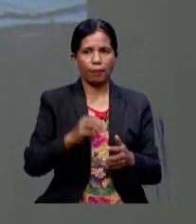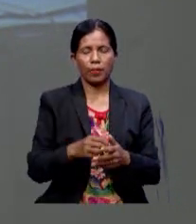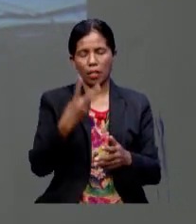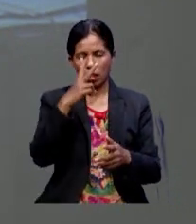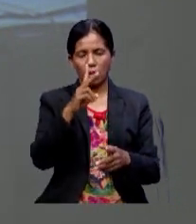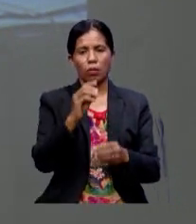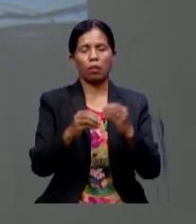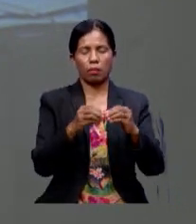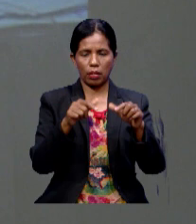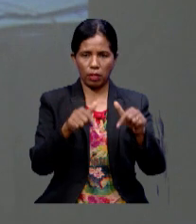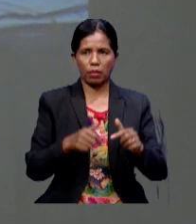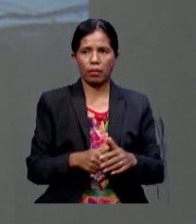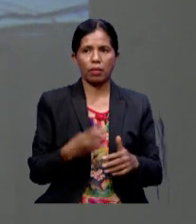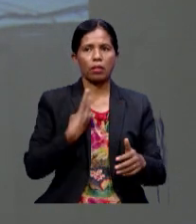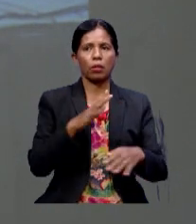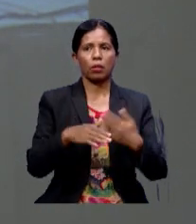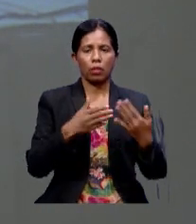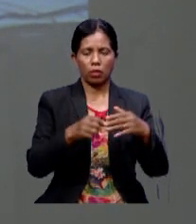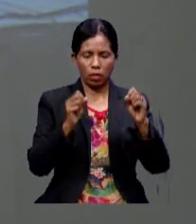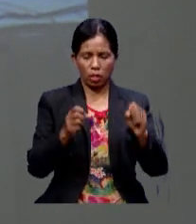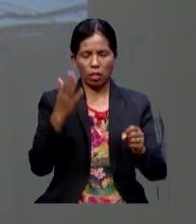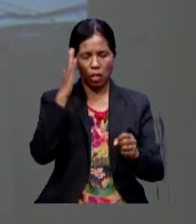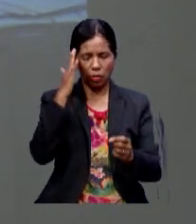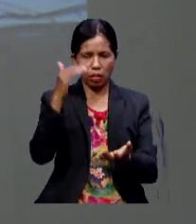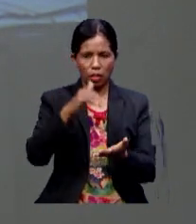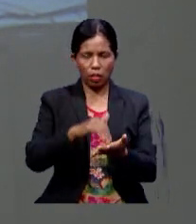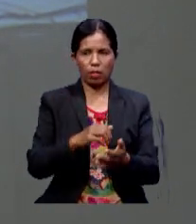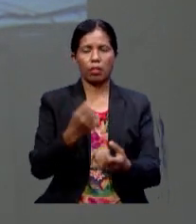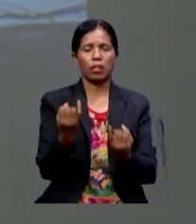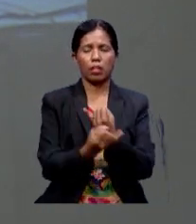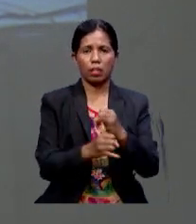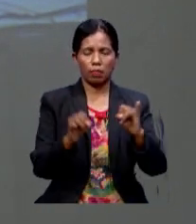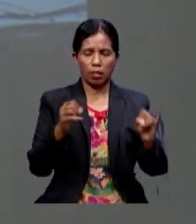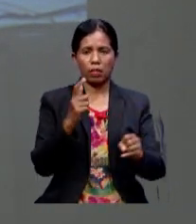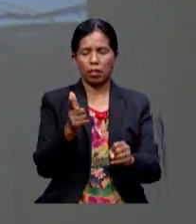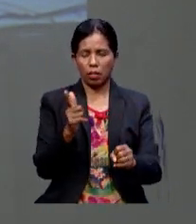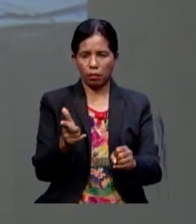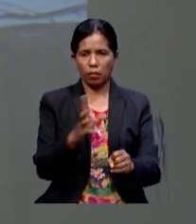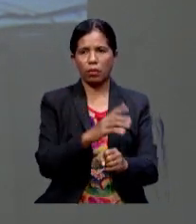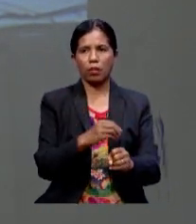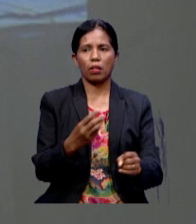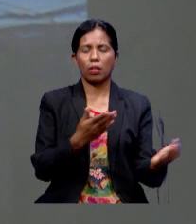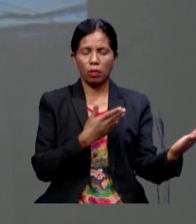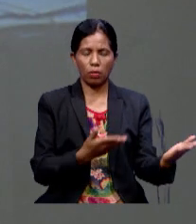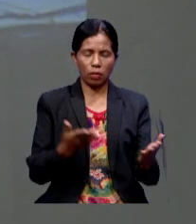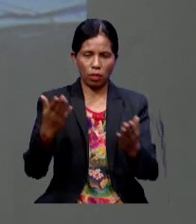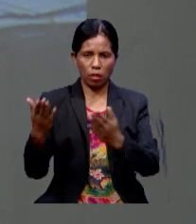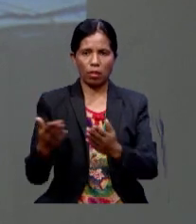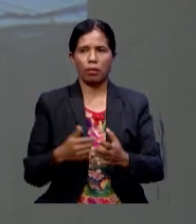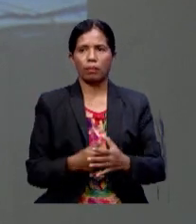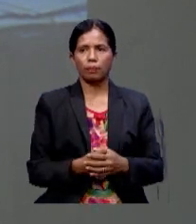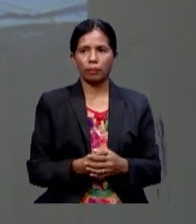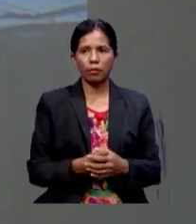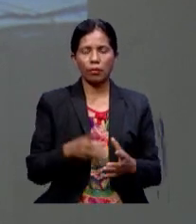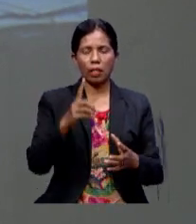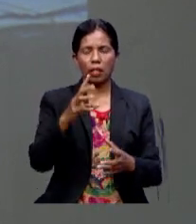dene. Ita hotu tem que haru refleksan ka 20 anos de independência situasau ida hanesa ne de peselor tamba iha be demi